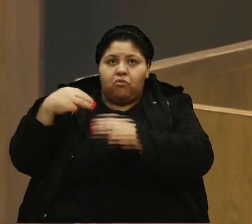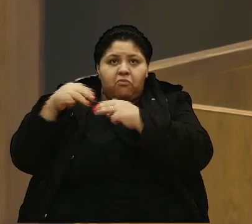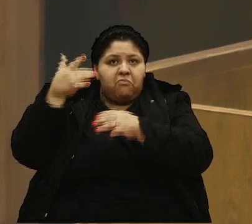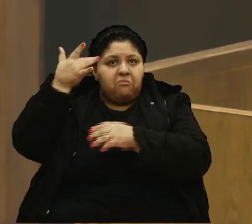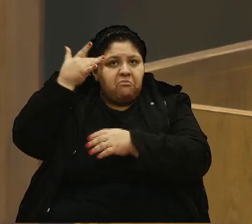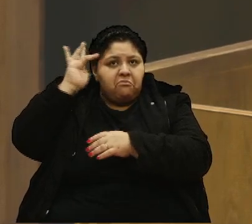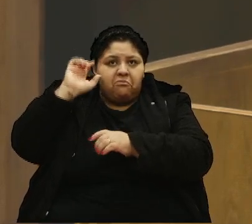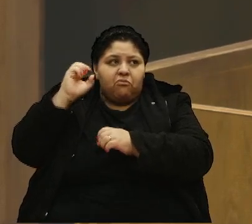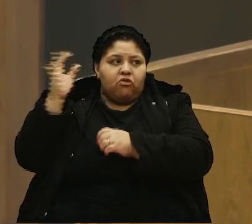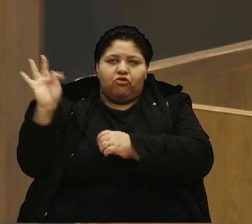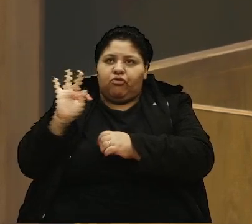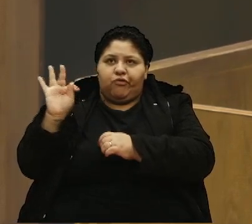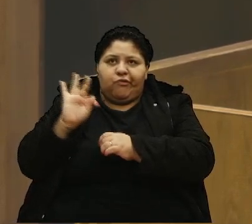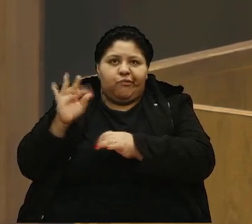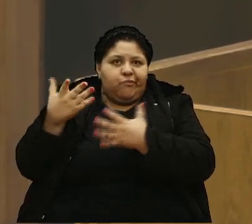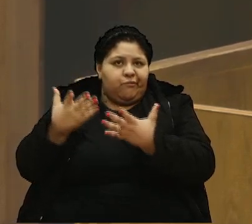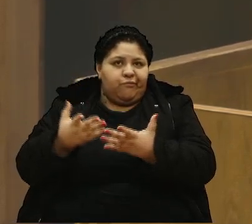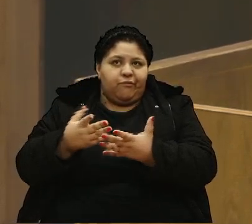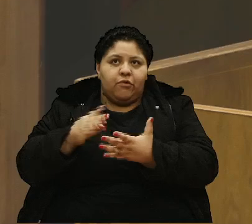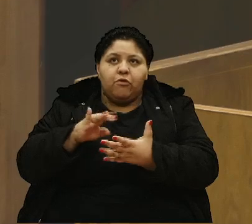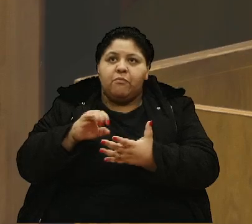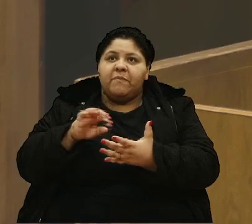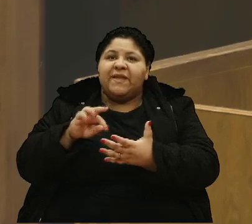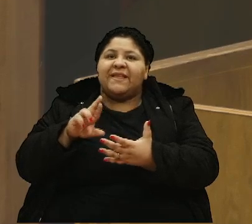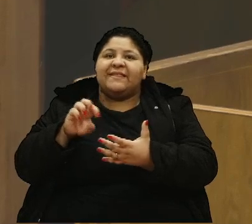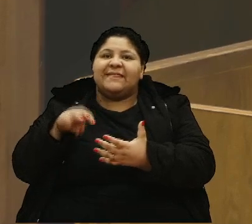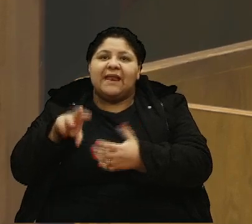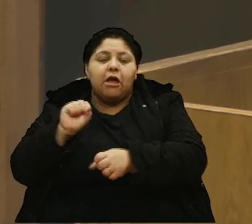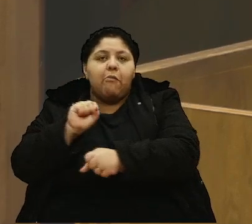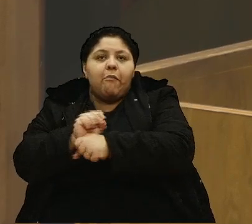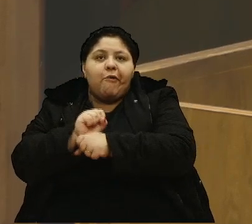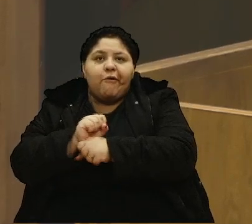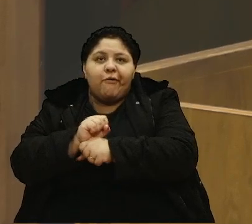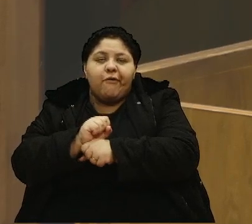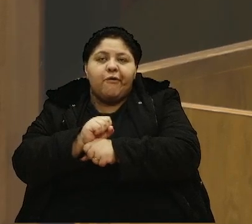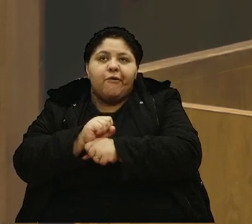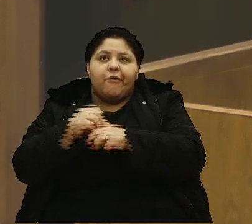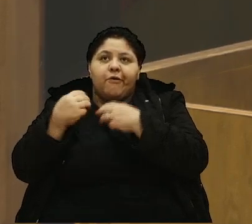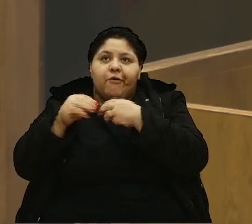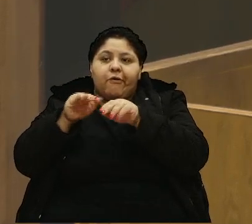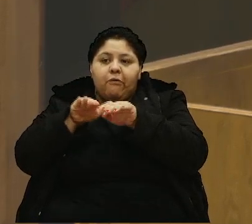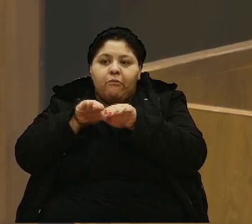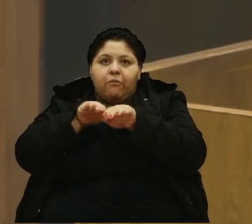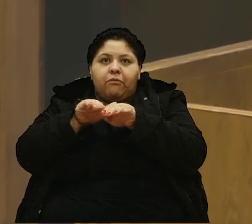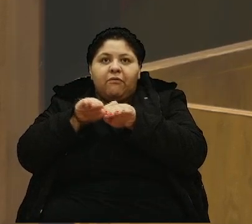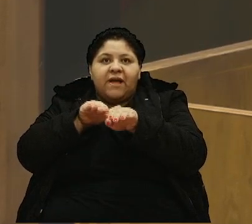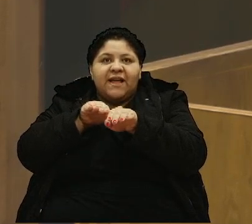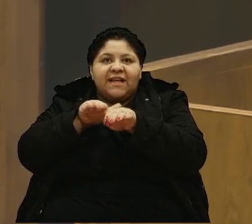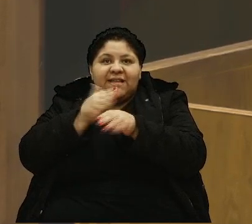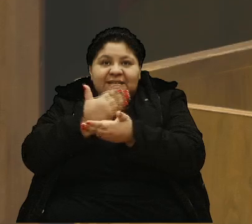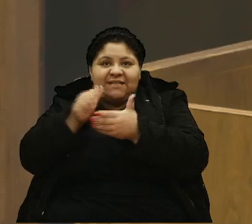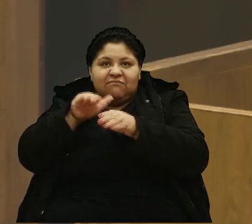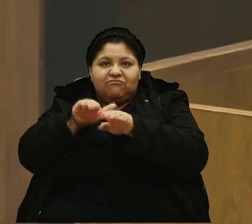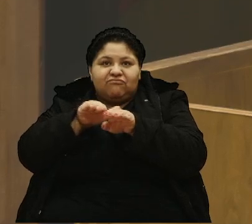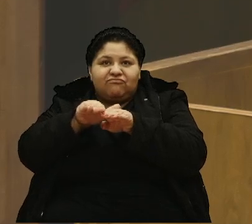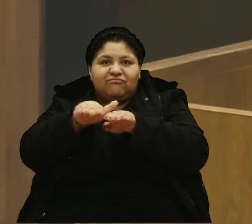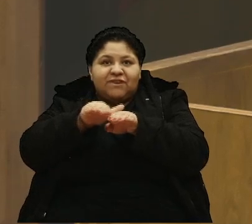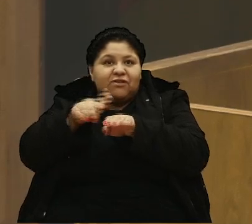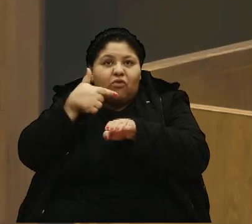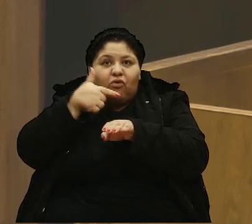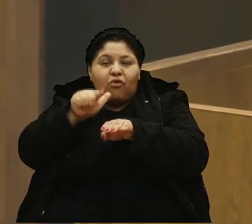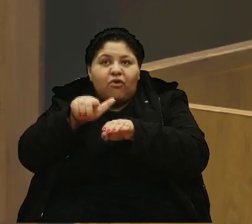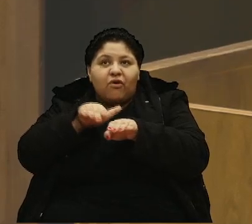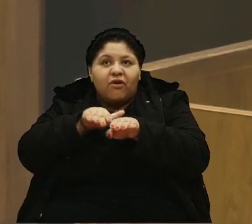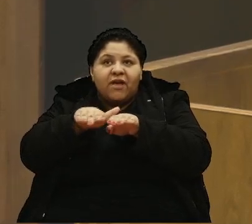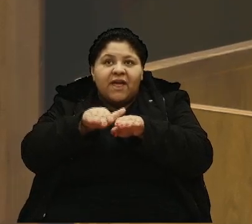com quantas toneladas, mas era um bitrem, parado ali. Quando ele foi iniciar sua aceleração, ele não conseguia, e